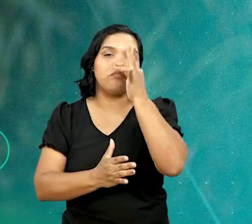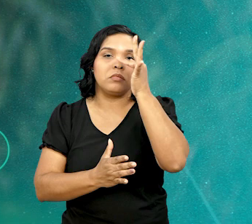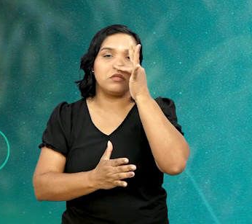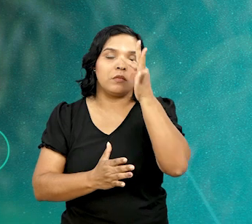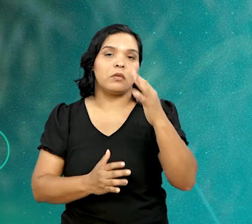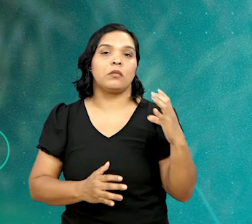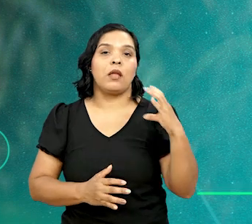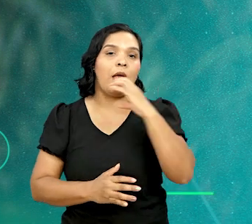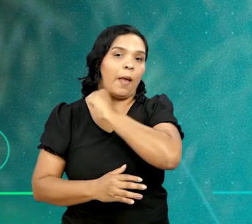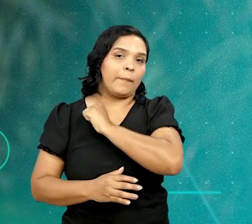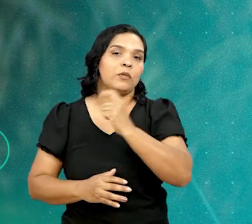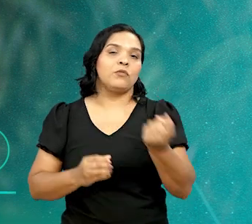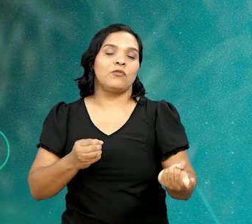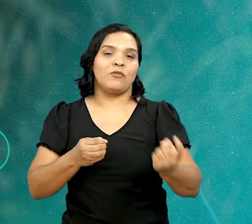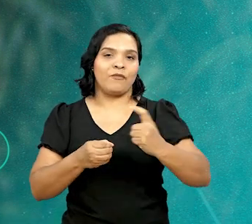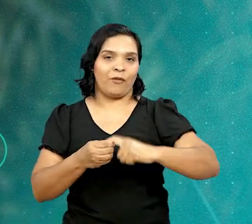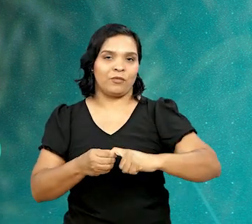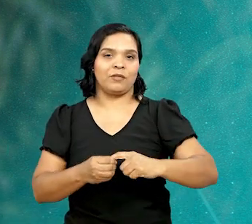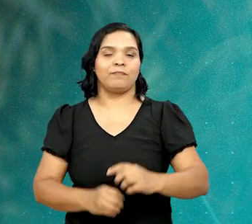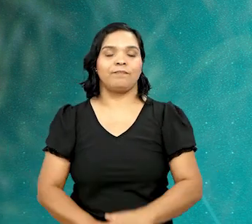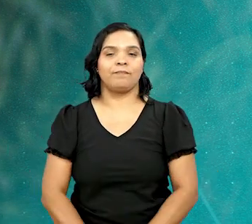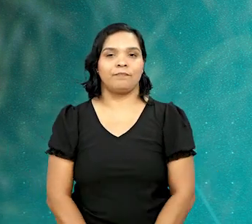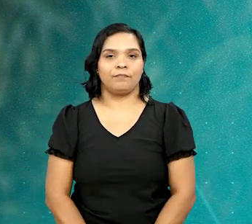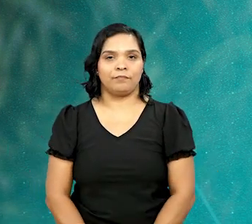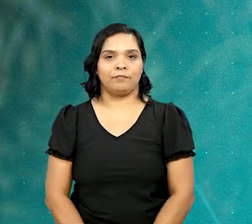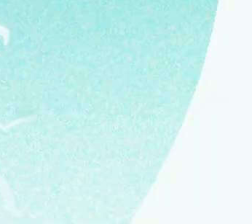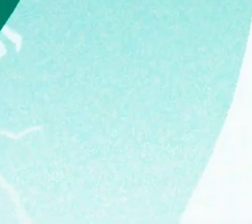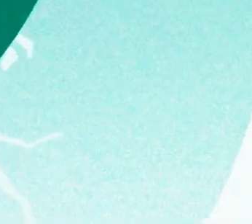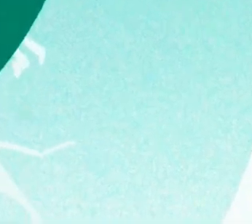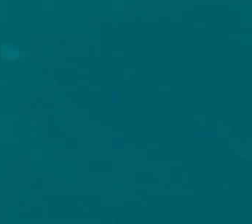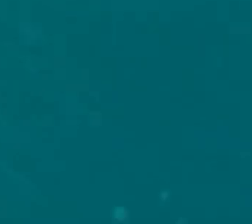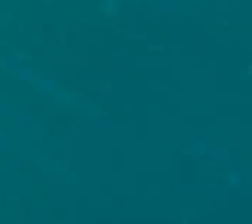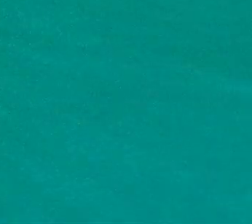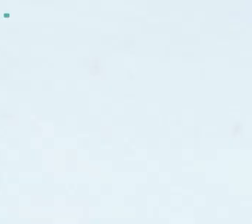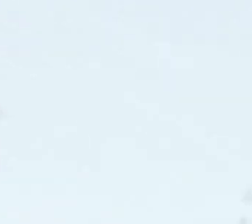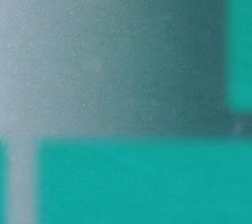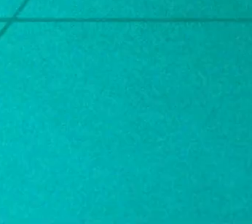de plantas. O intervalo é rápido, a gente volta já.